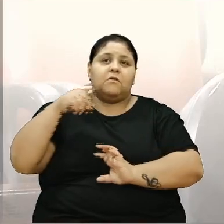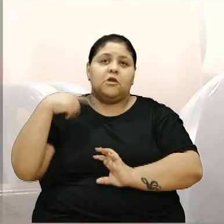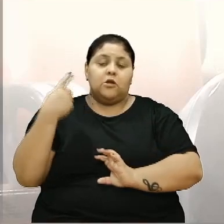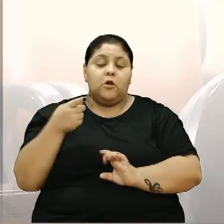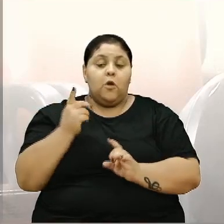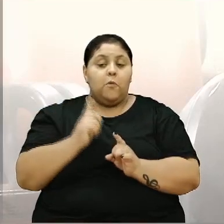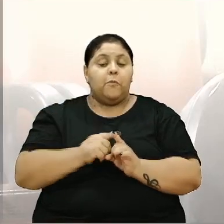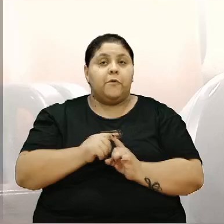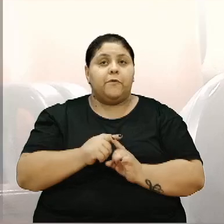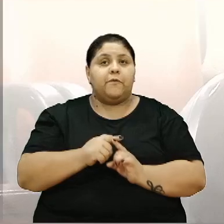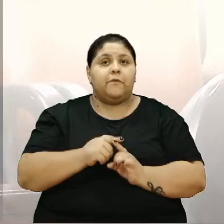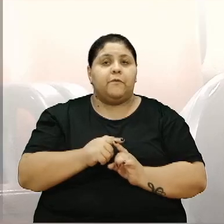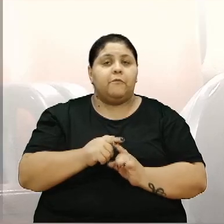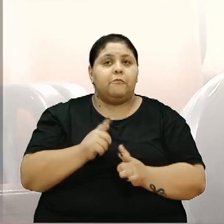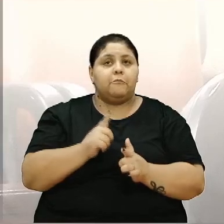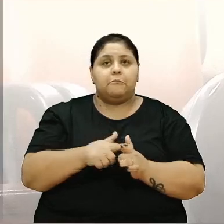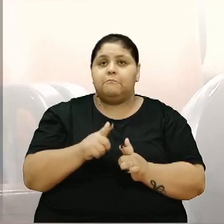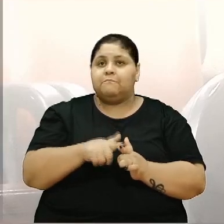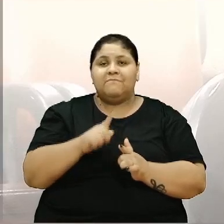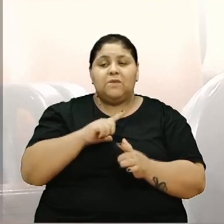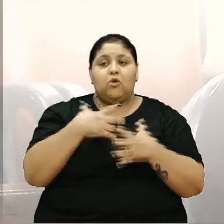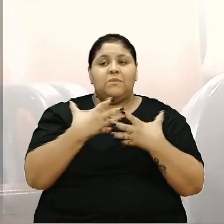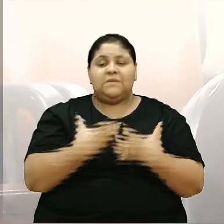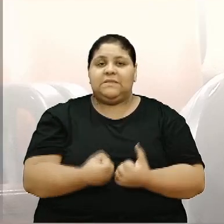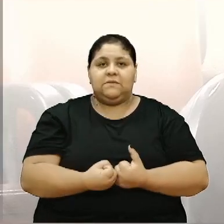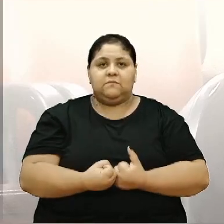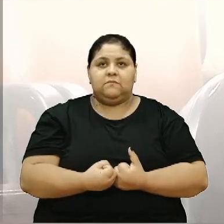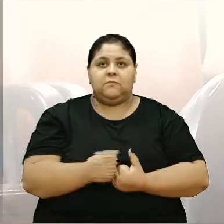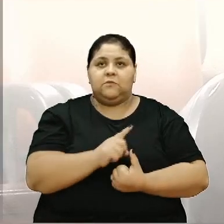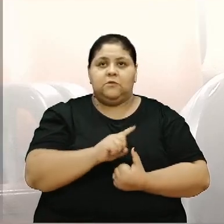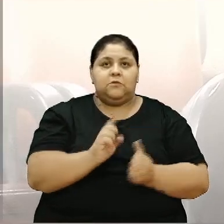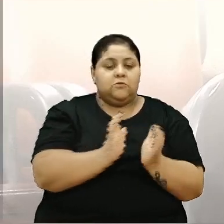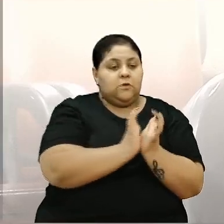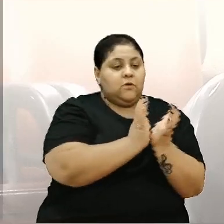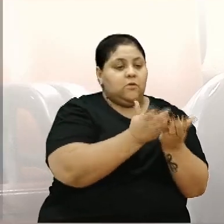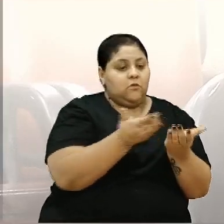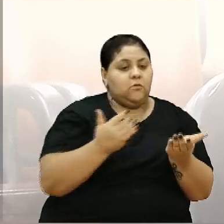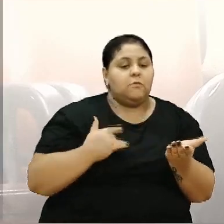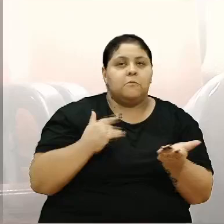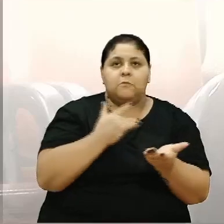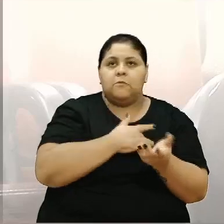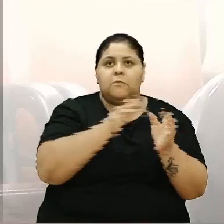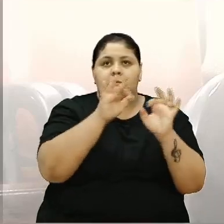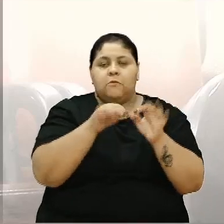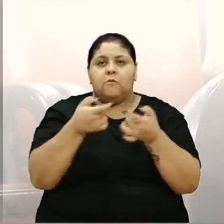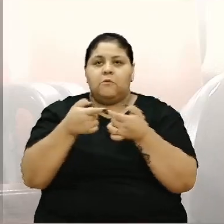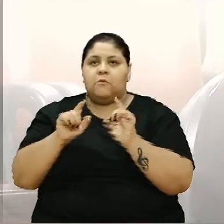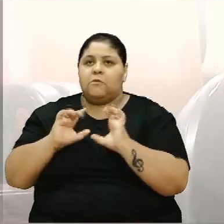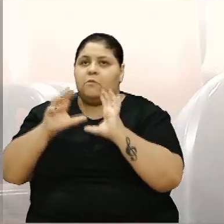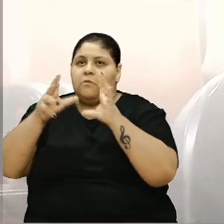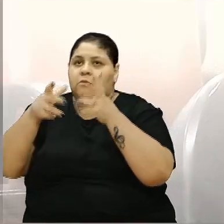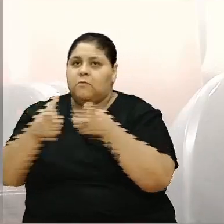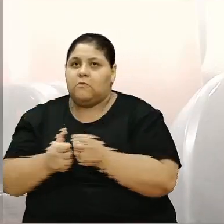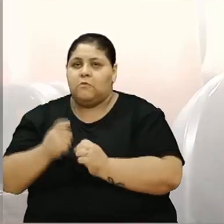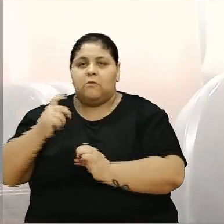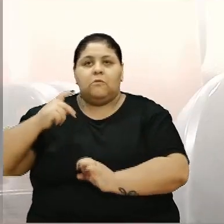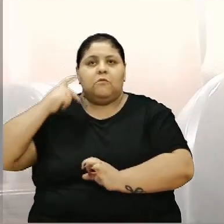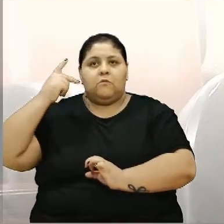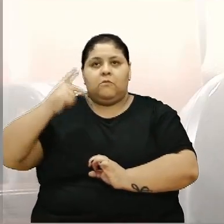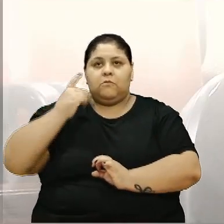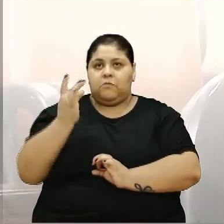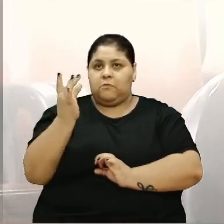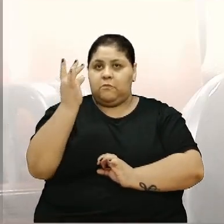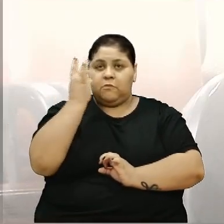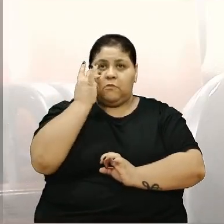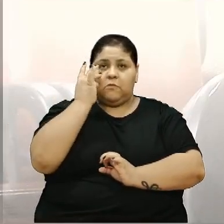assim, uma situação dessa está inadmissível. E não é a comissão só de saúde, concluir, mas todos os vereadores estarem presentes,